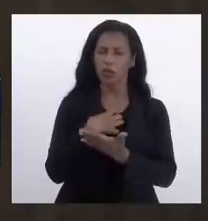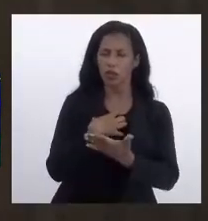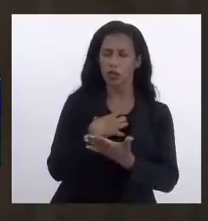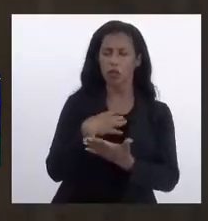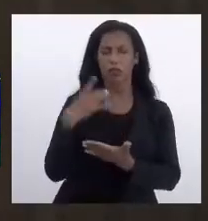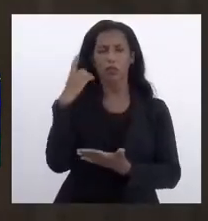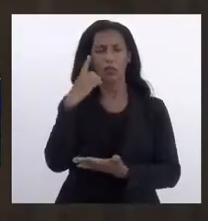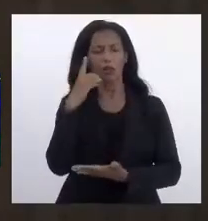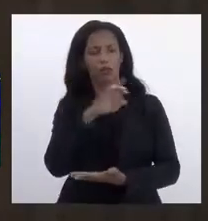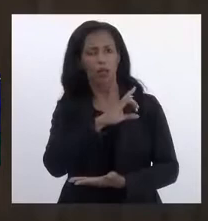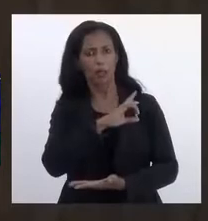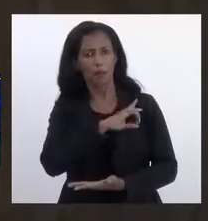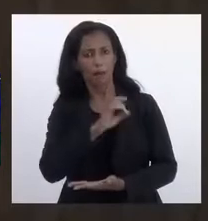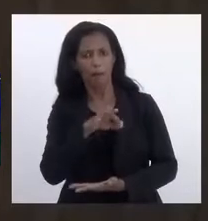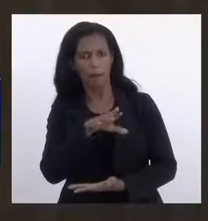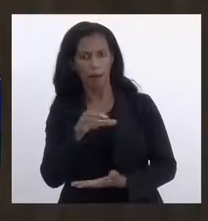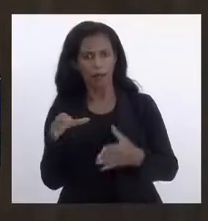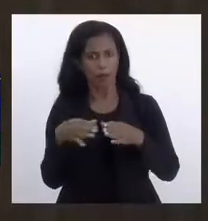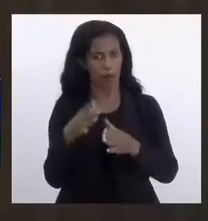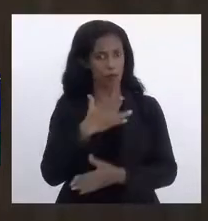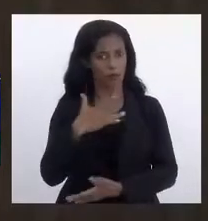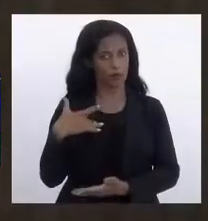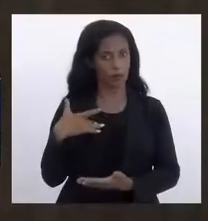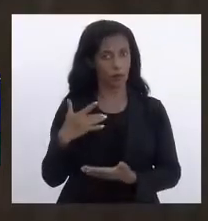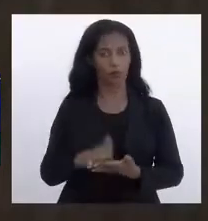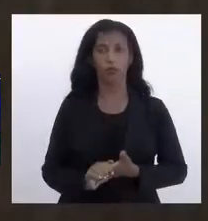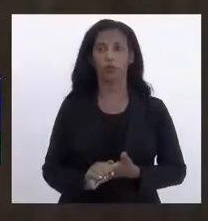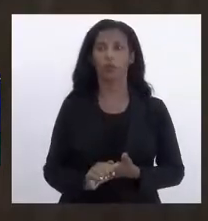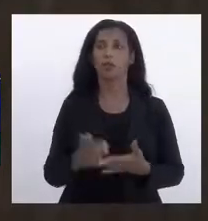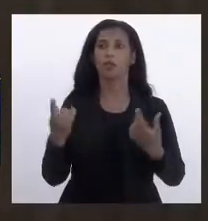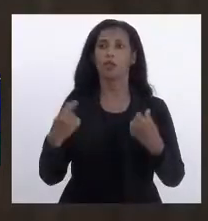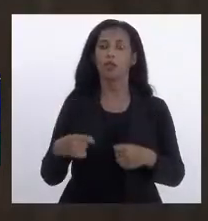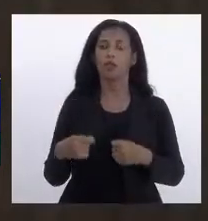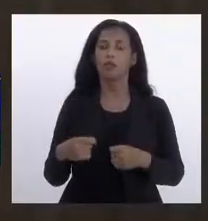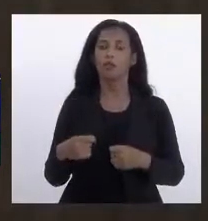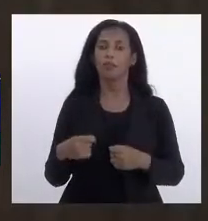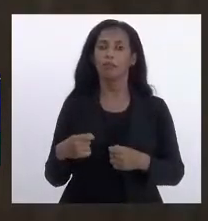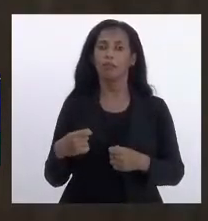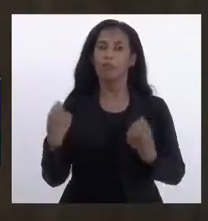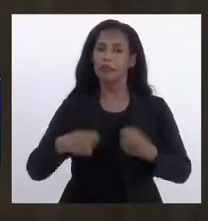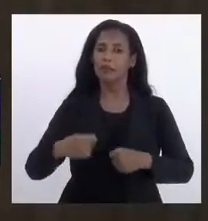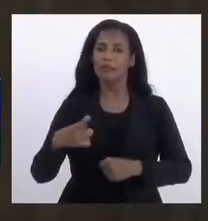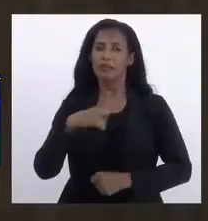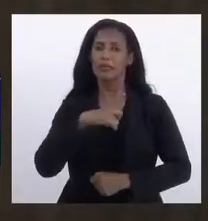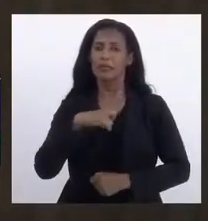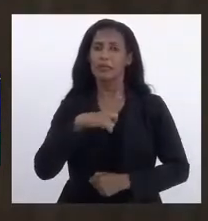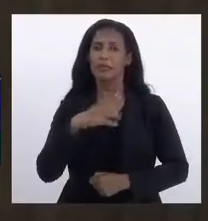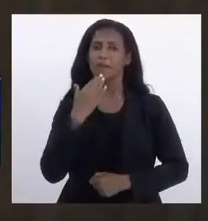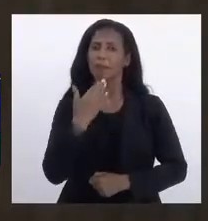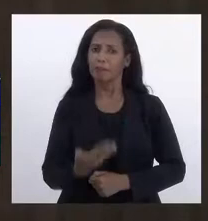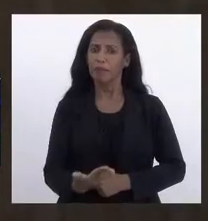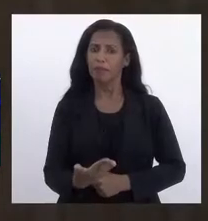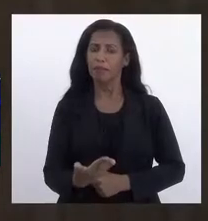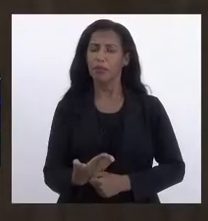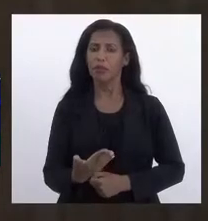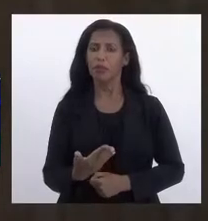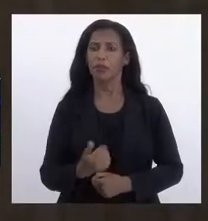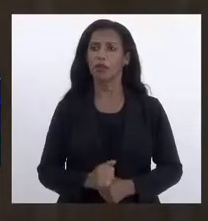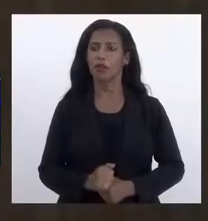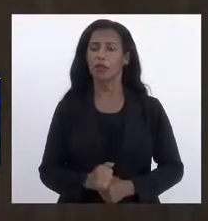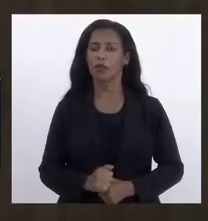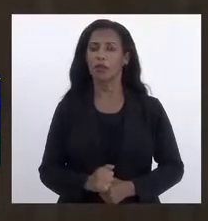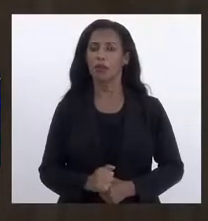que a deputada Marta Rocha aqui na Comissão de Saúde, a gente passa a solicitar a realização